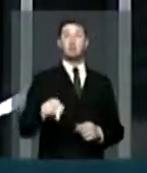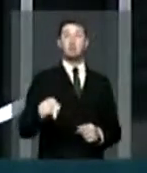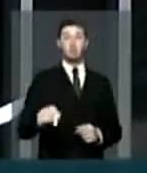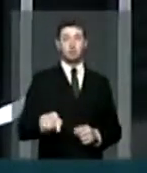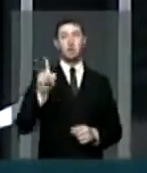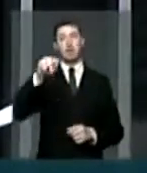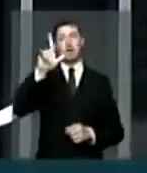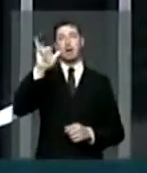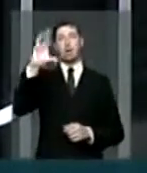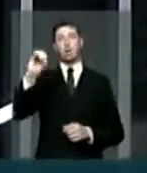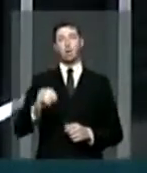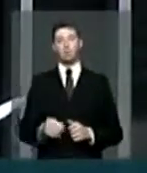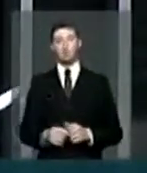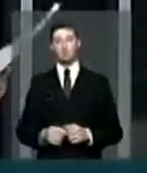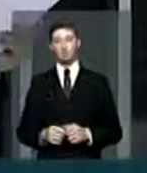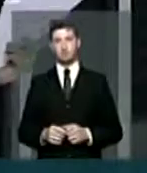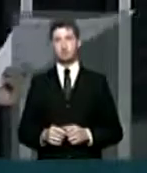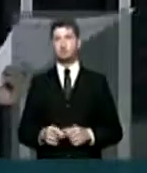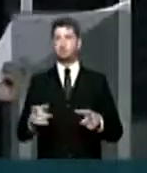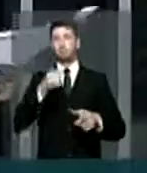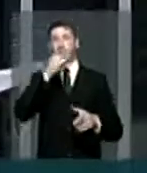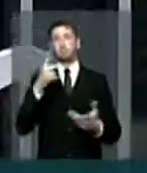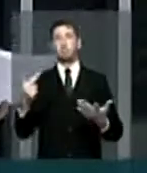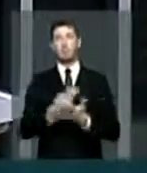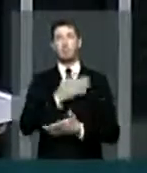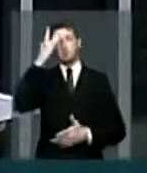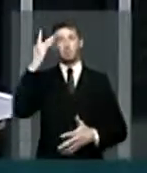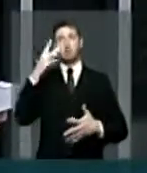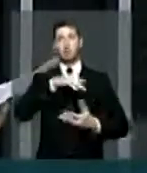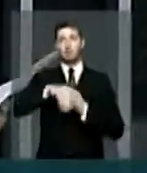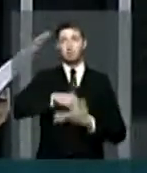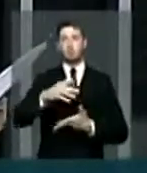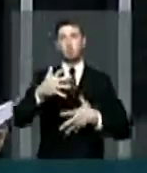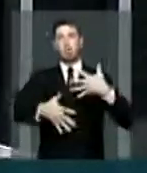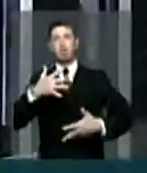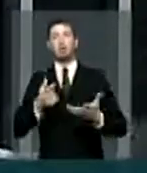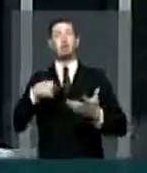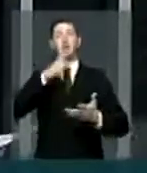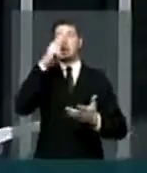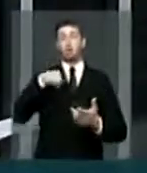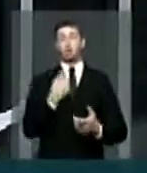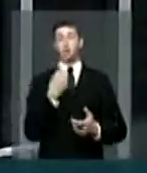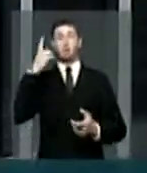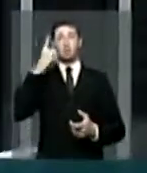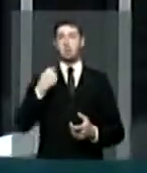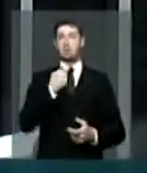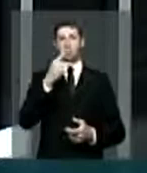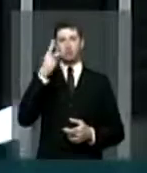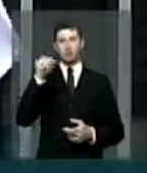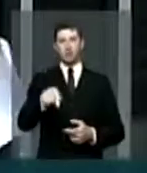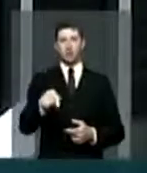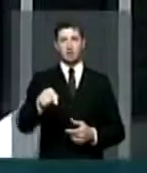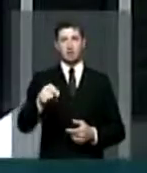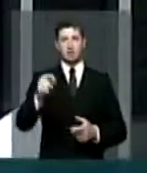da laicidade do Estado. Lamentavelmente, alguns misturam as coisas e acham que nós, como parlamentares, não podemos falar aqui de